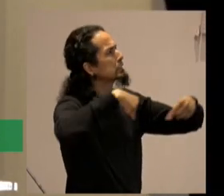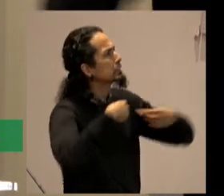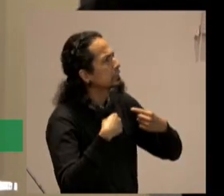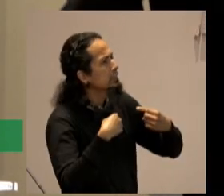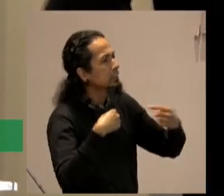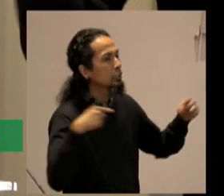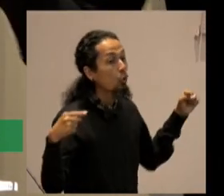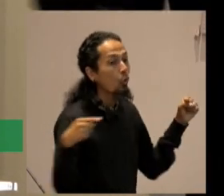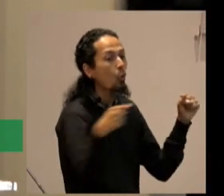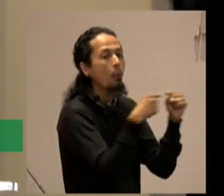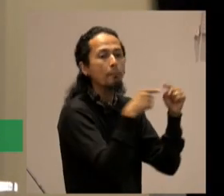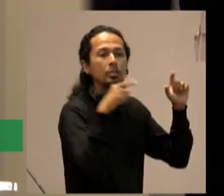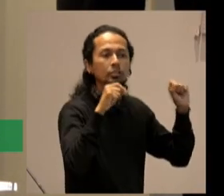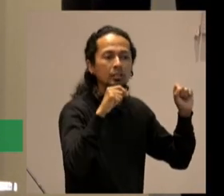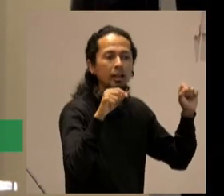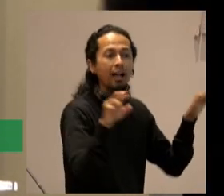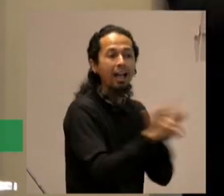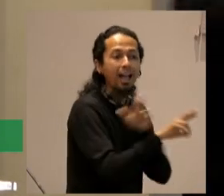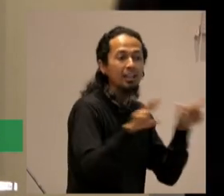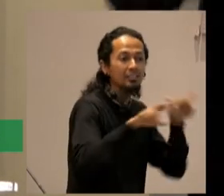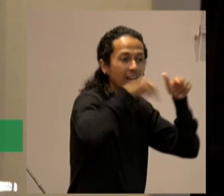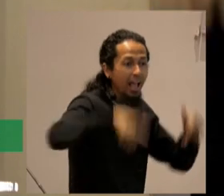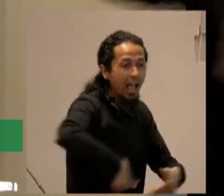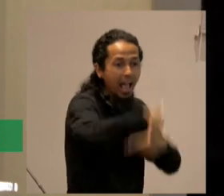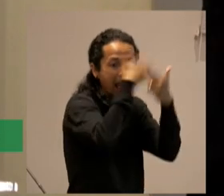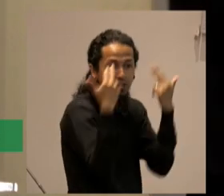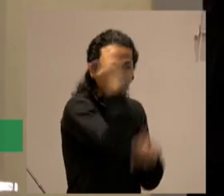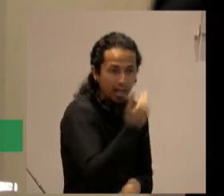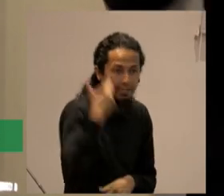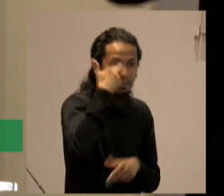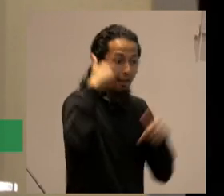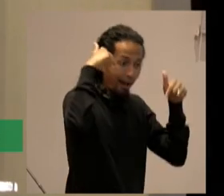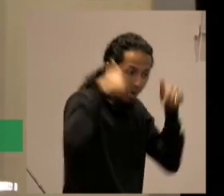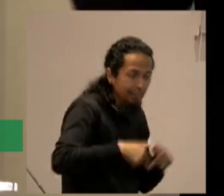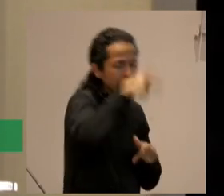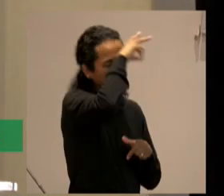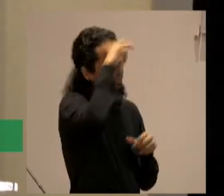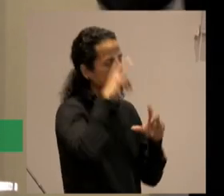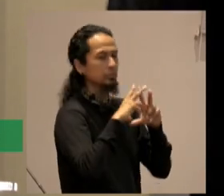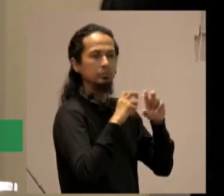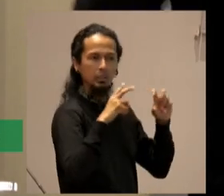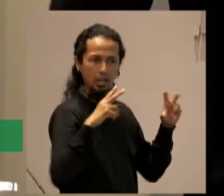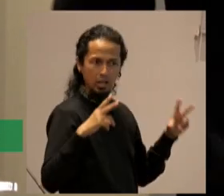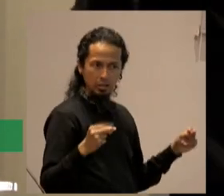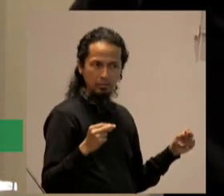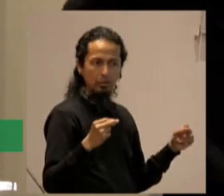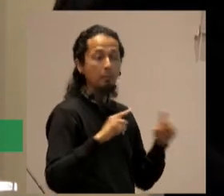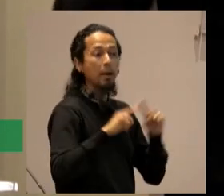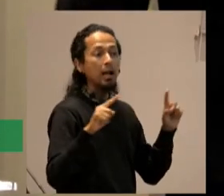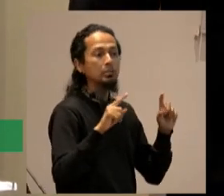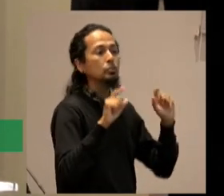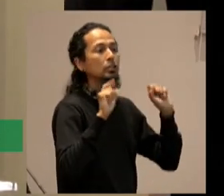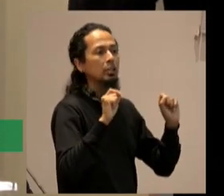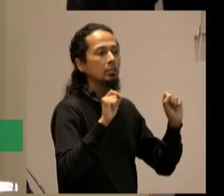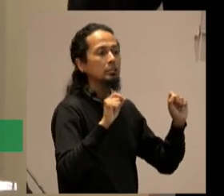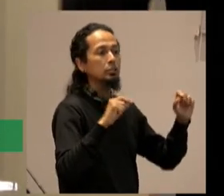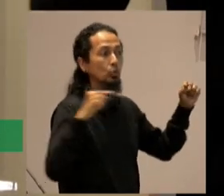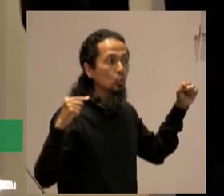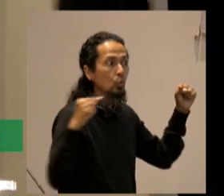atinentes à educação das relações étnico-raciais na rede municipal de ensino de Florianópolis frente às